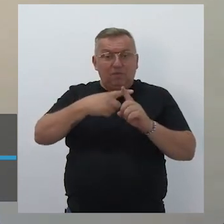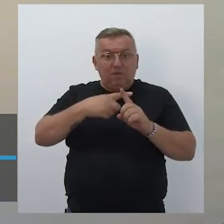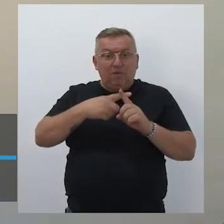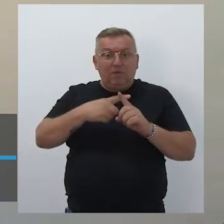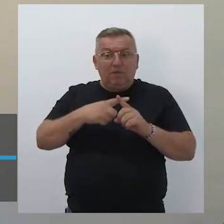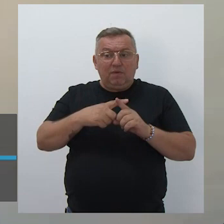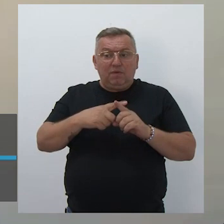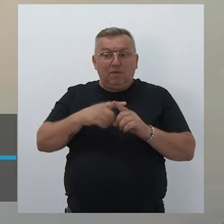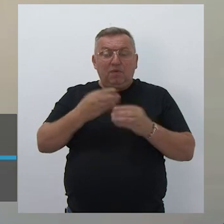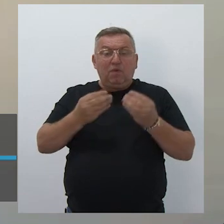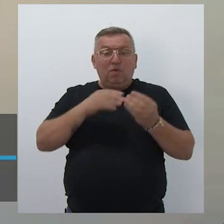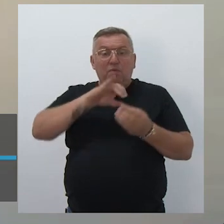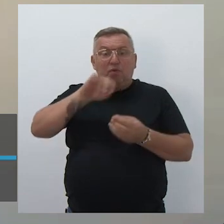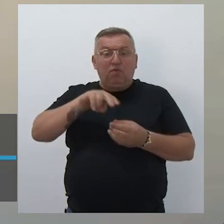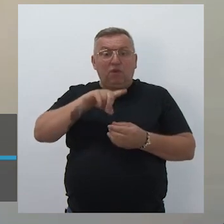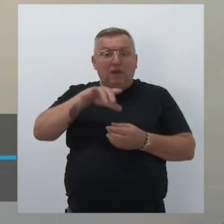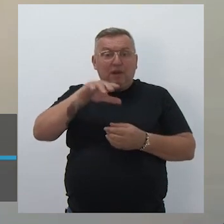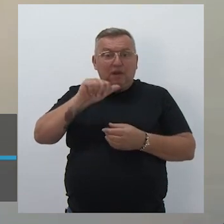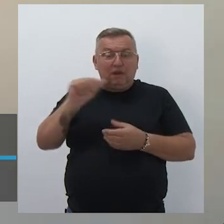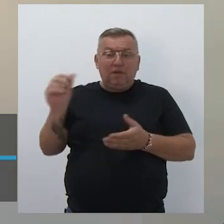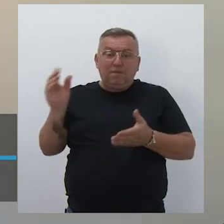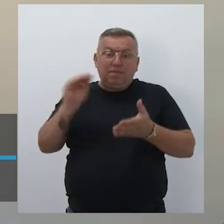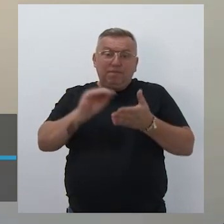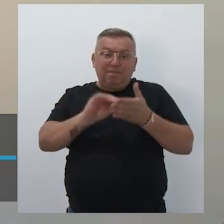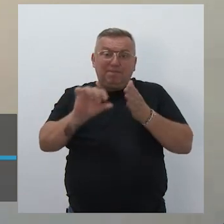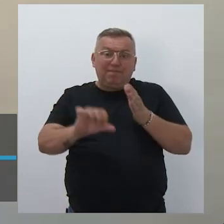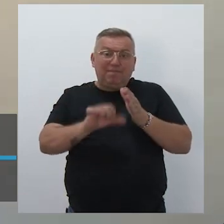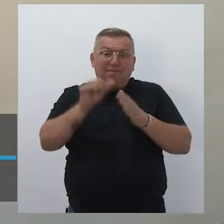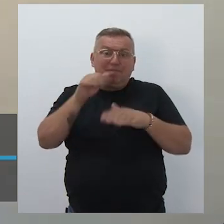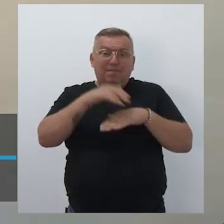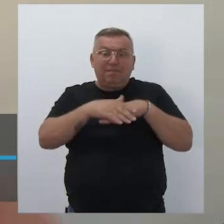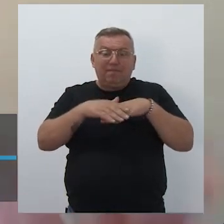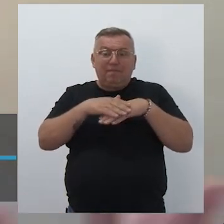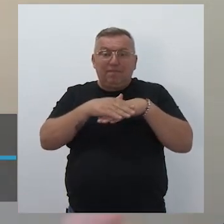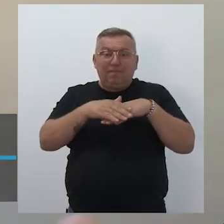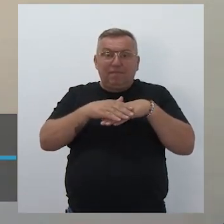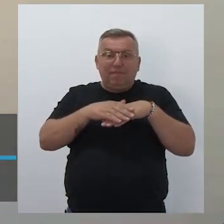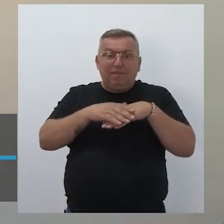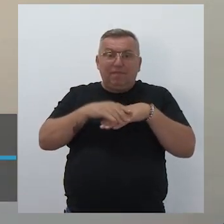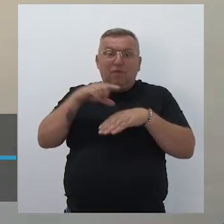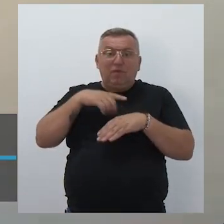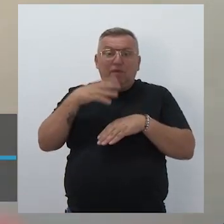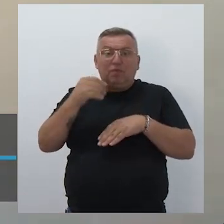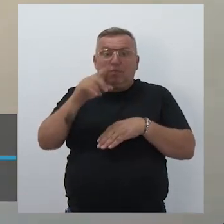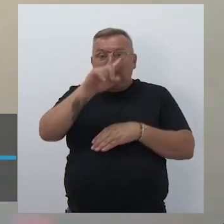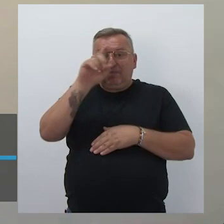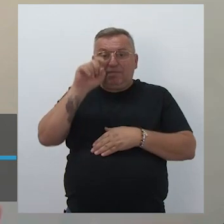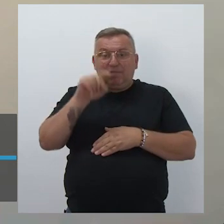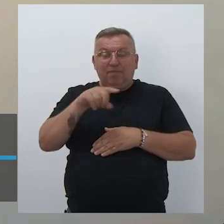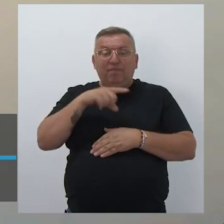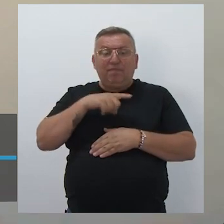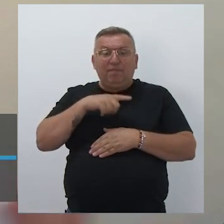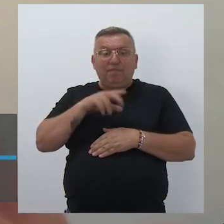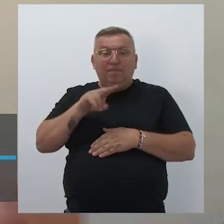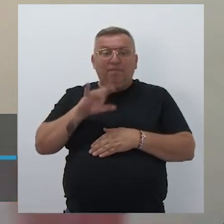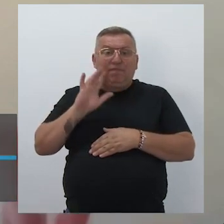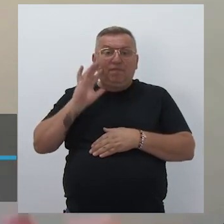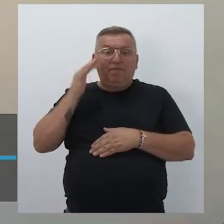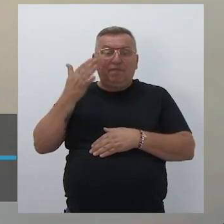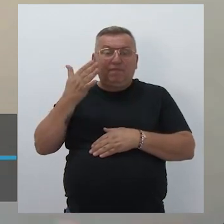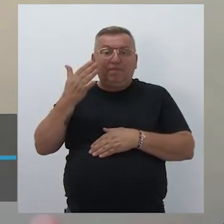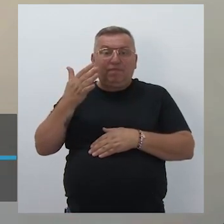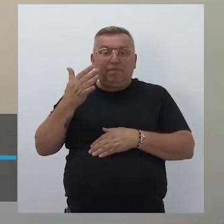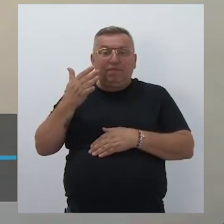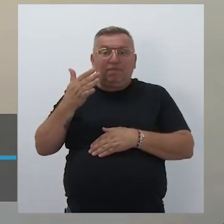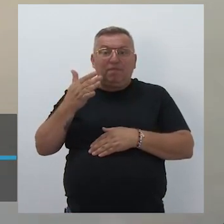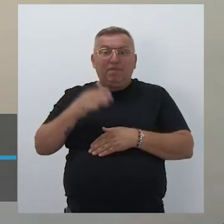a Adriana colocou, essa é uma primeira conversa. Eu sei que muitas dúvidas devem estar rondando